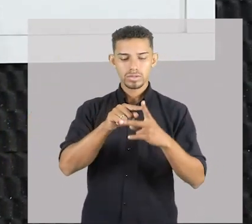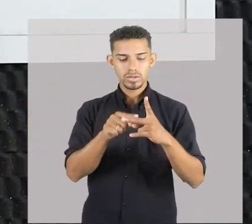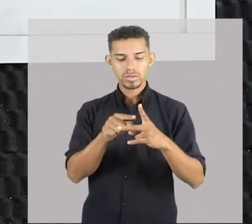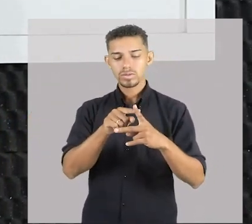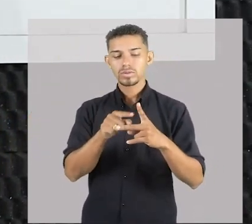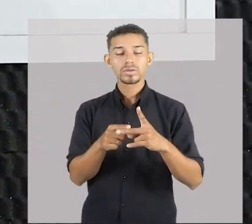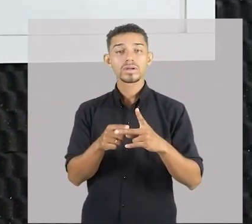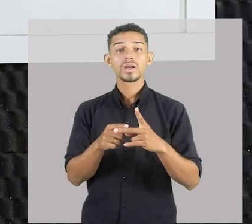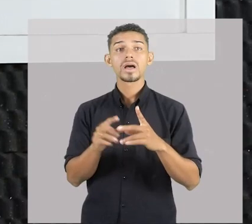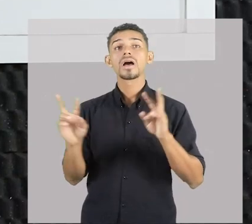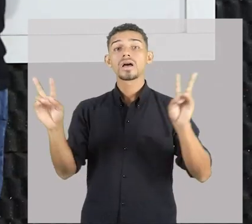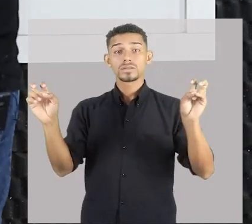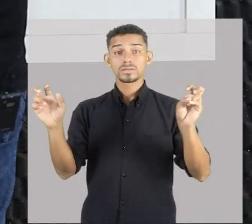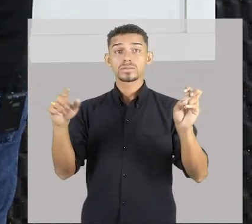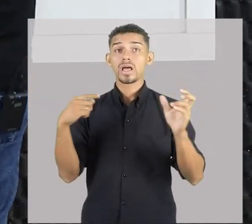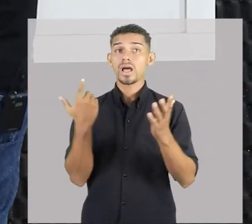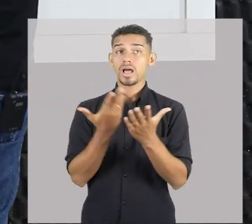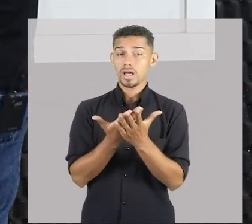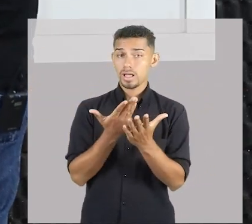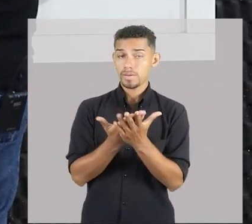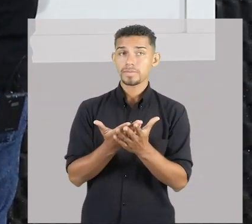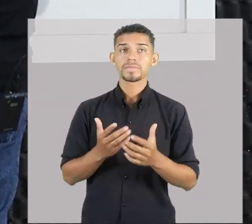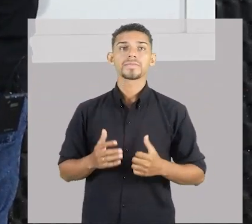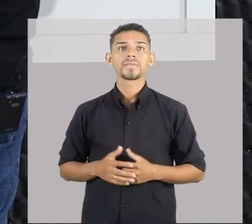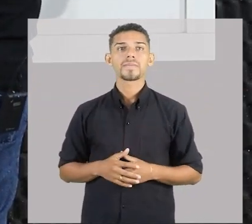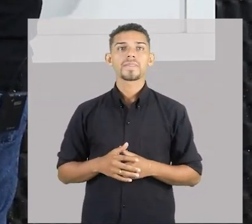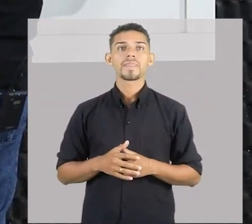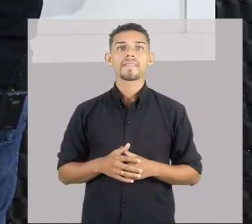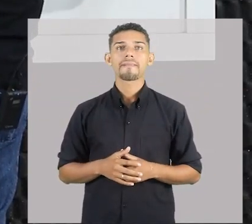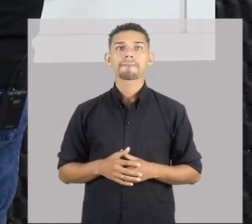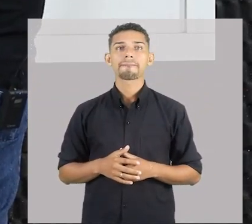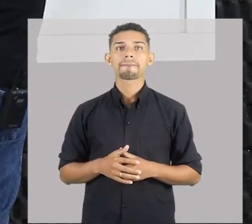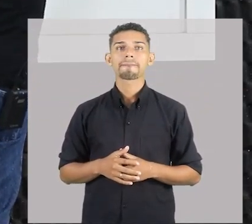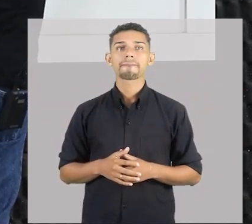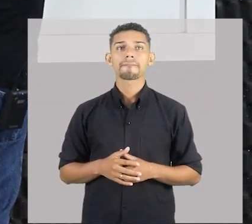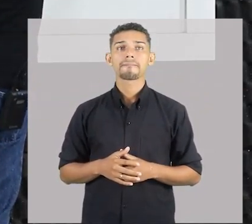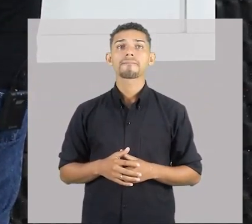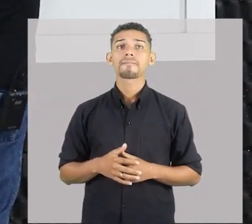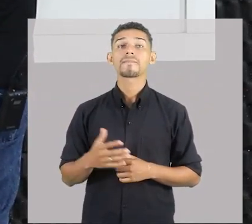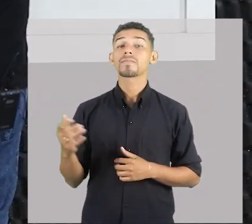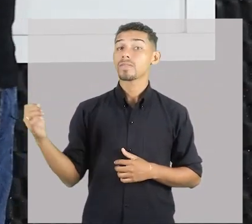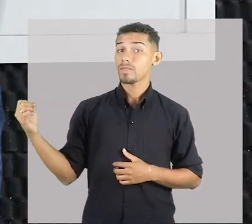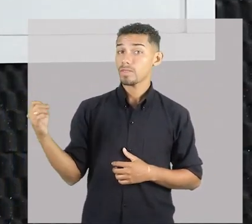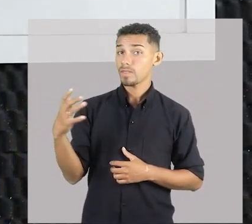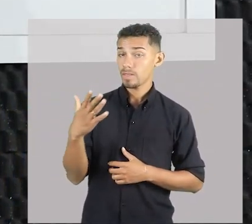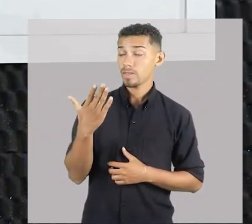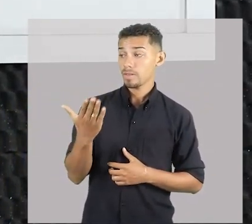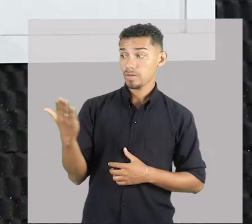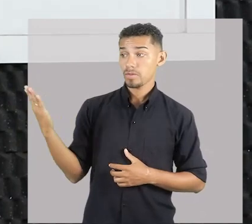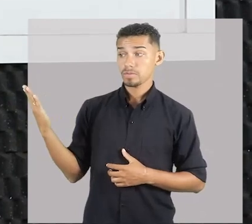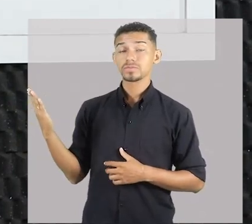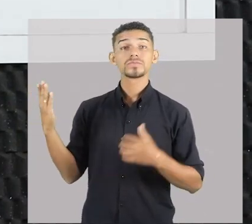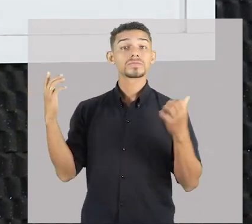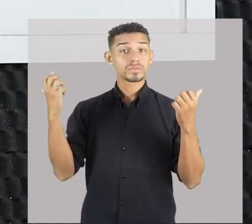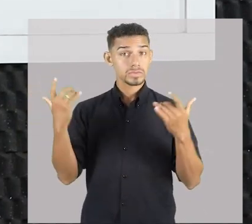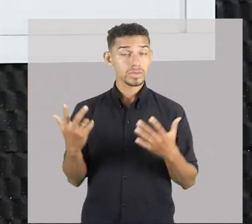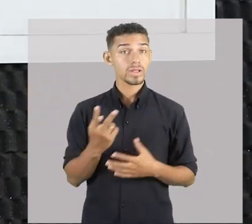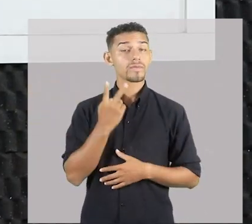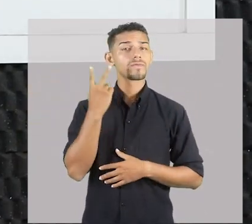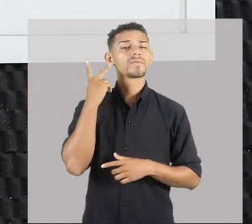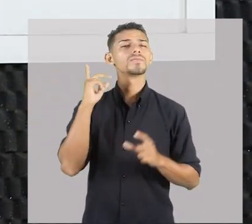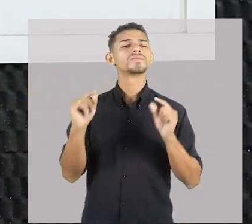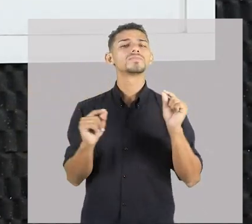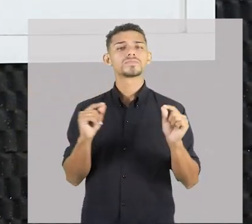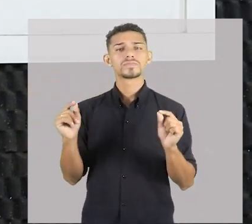nossa aula. Então, essa daqui é a nossa novidade. Ela é válida em